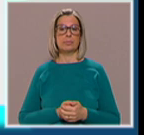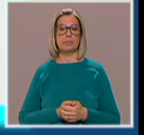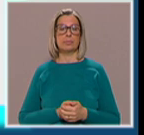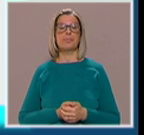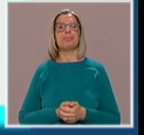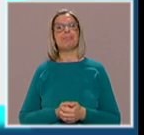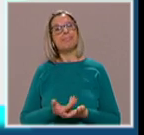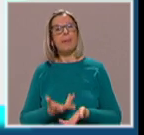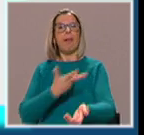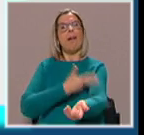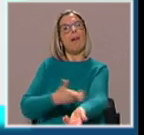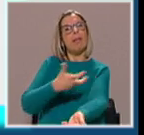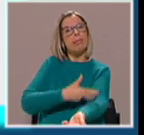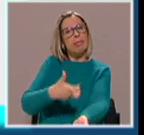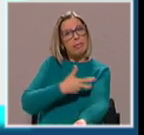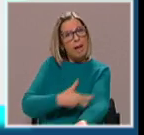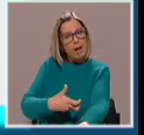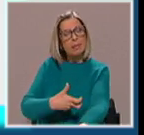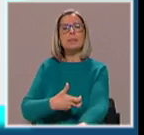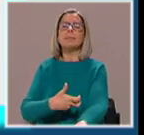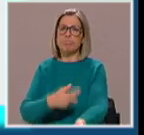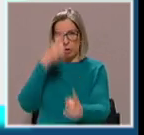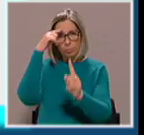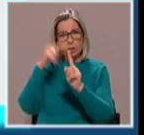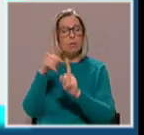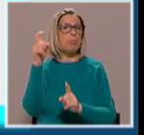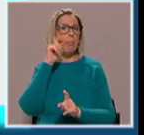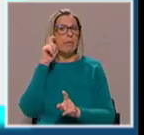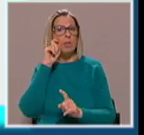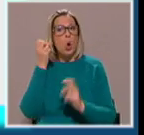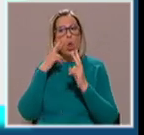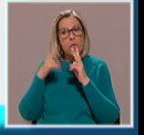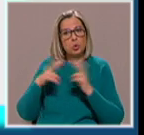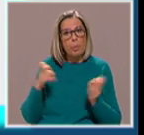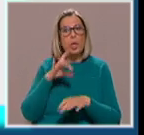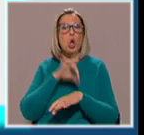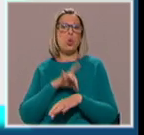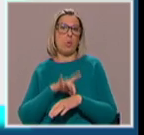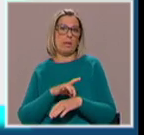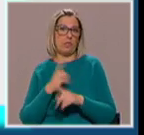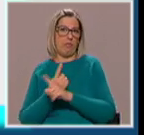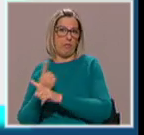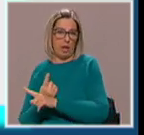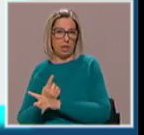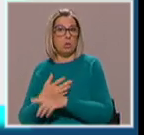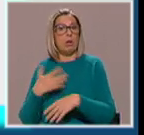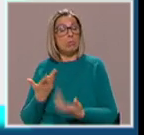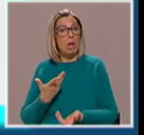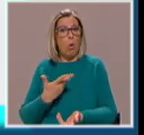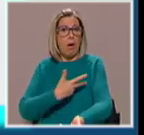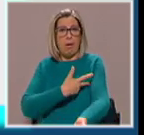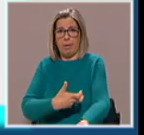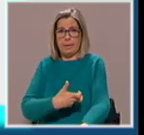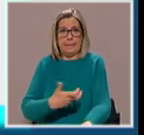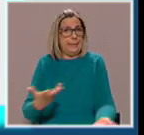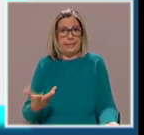As análises sanguíneas servem para prevenir ou diagnosticar certas doenças. Como saberás, para fazer análise ao